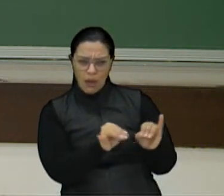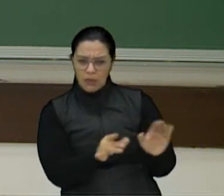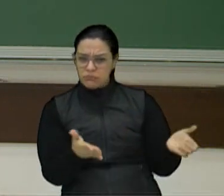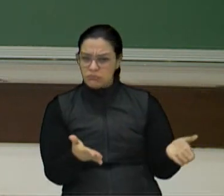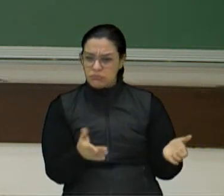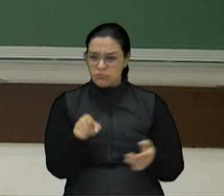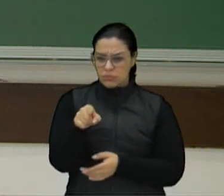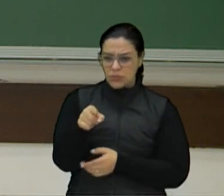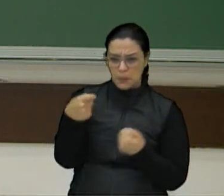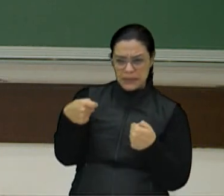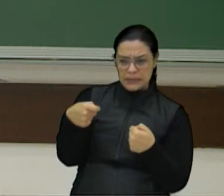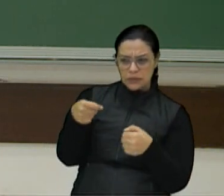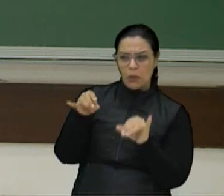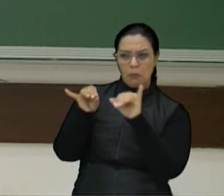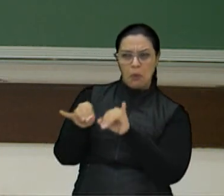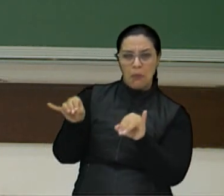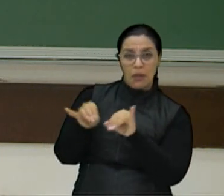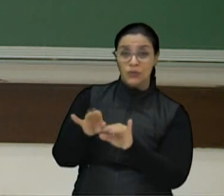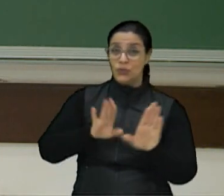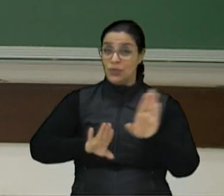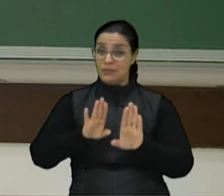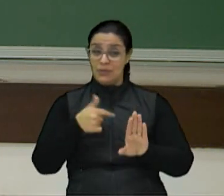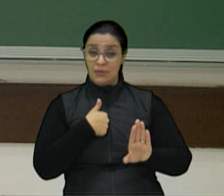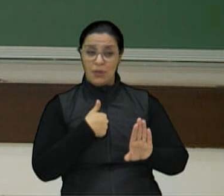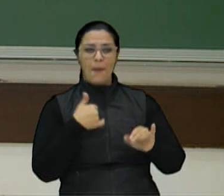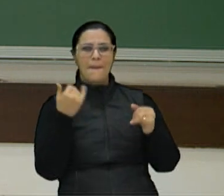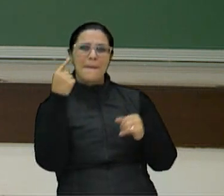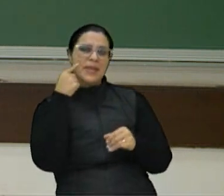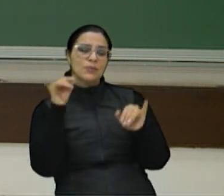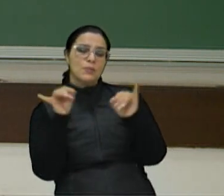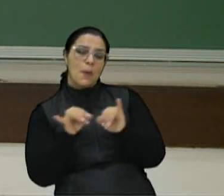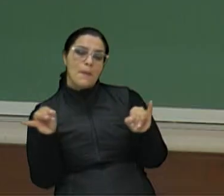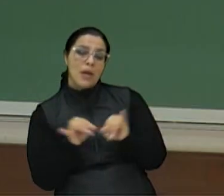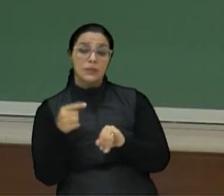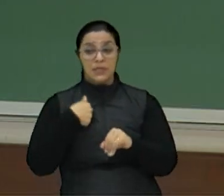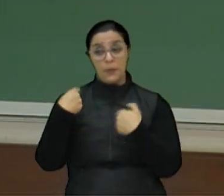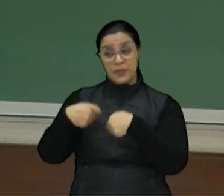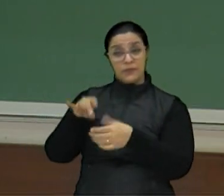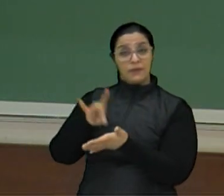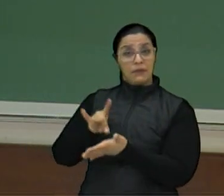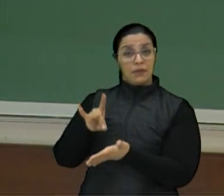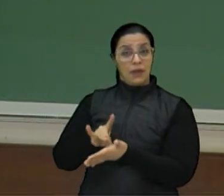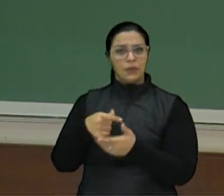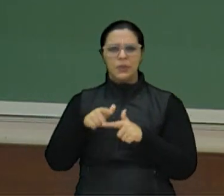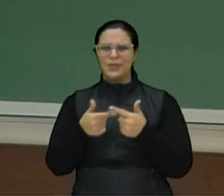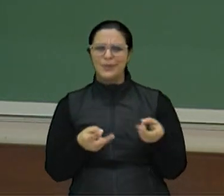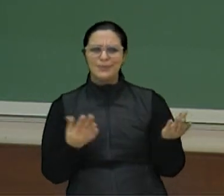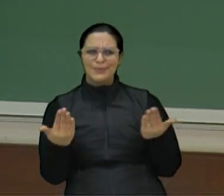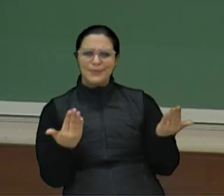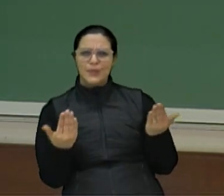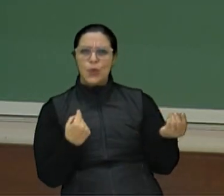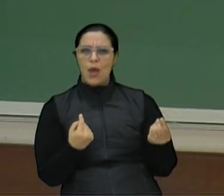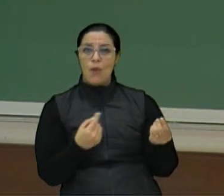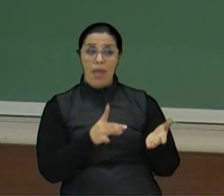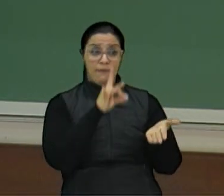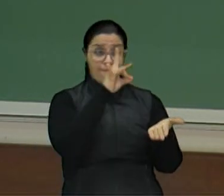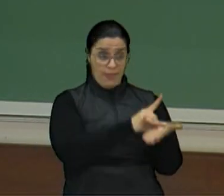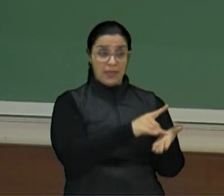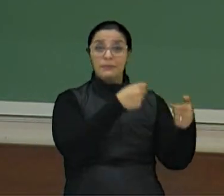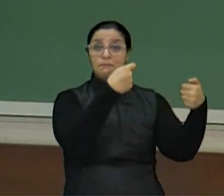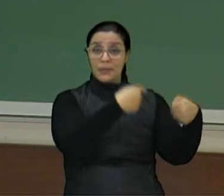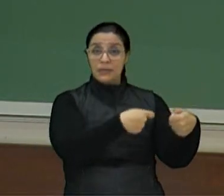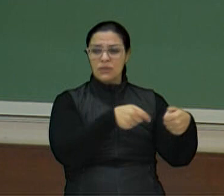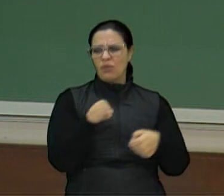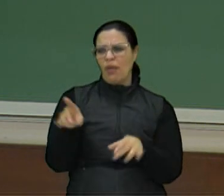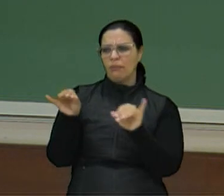que é supérfluo para você talvez não seja para mim e vice-versa. Mas eu preciso ter uma noção do que é necessário.